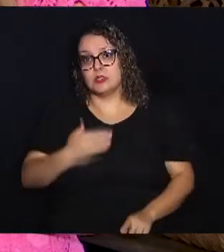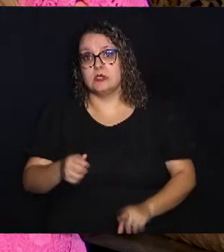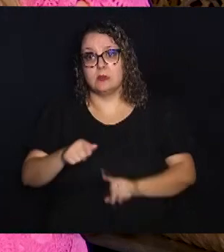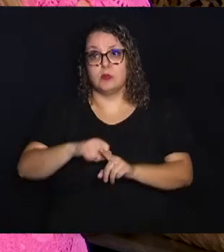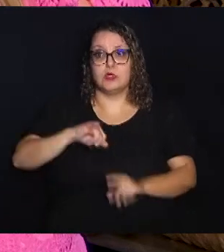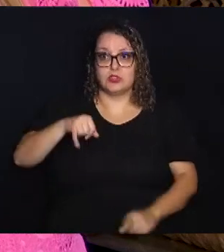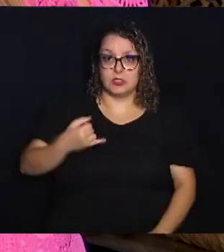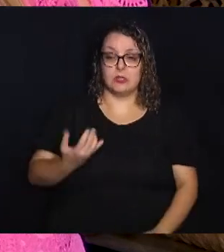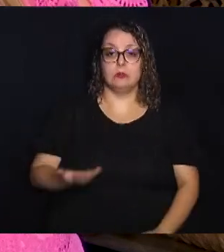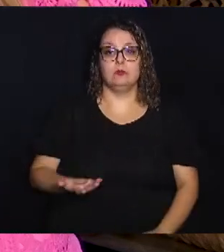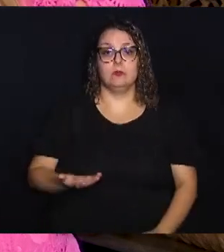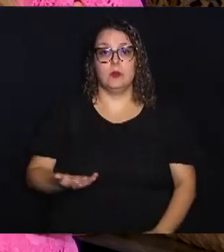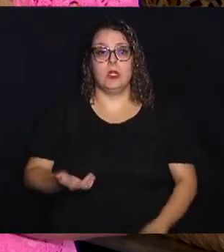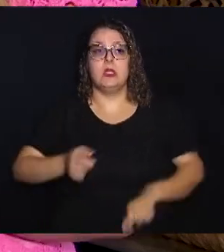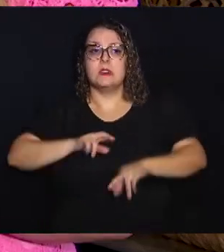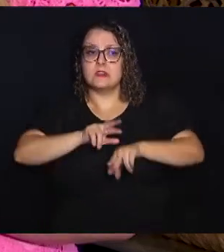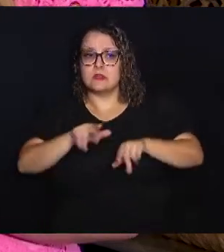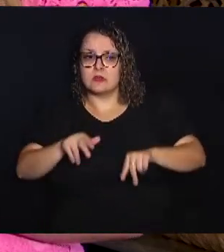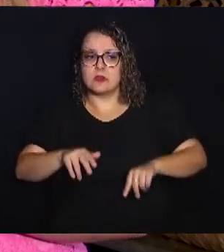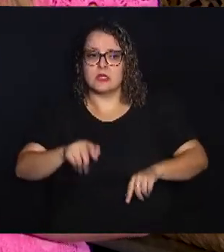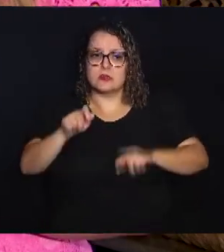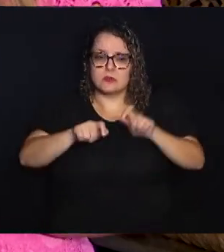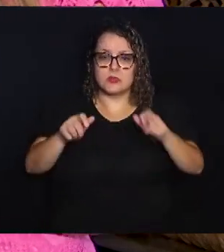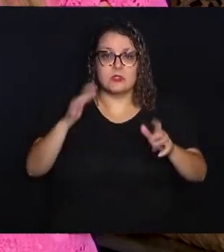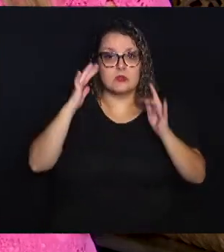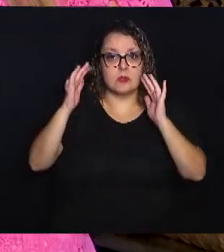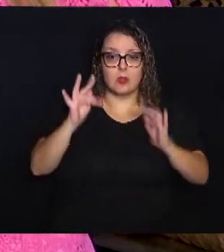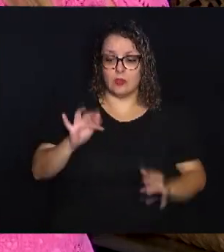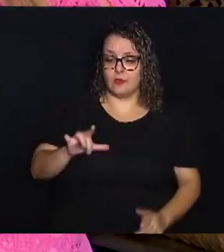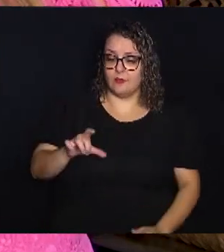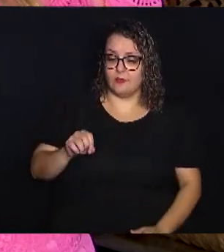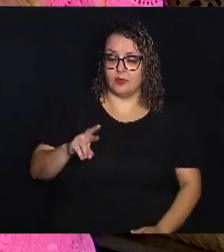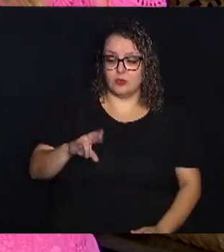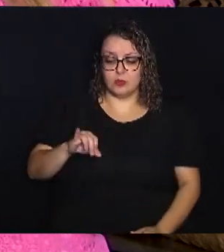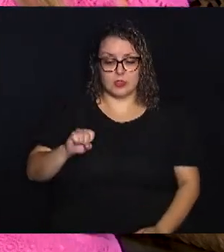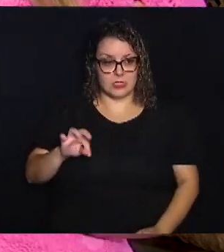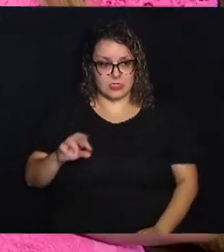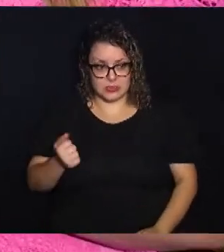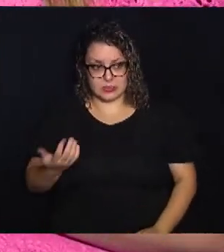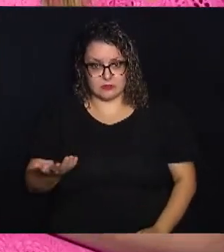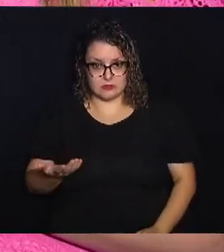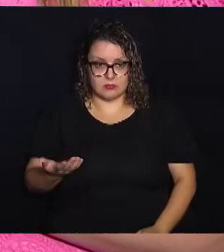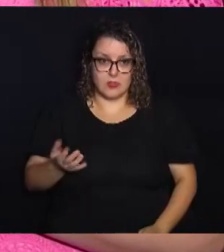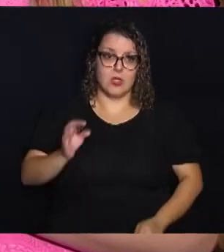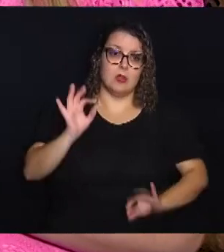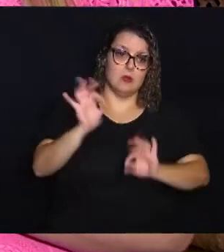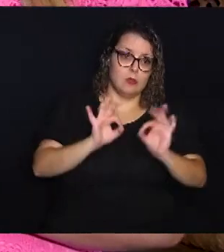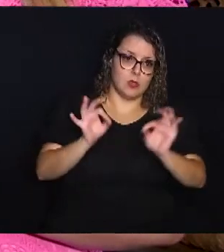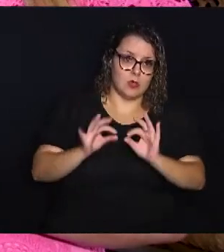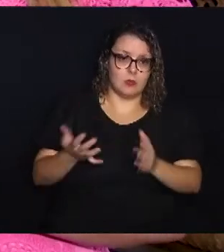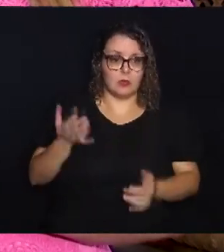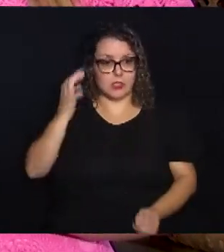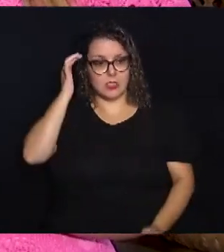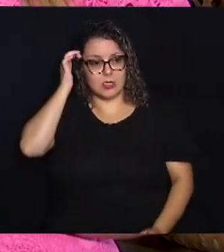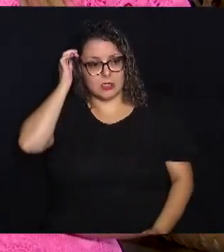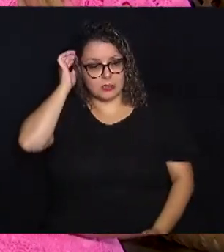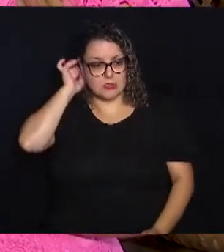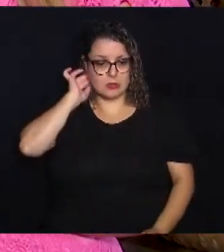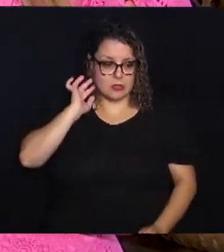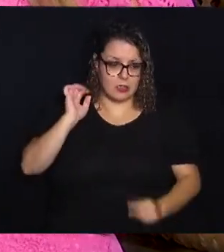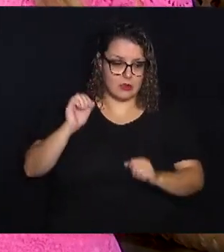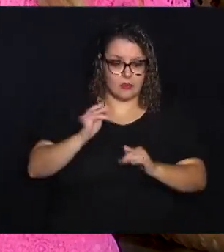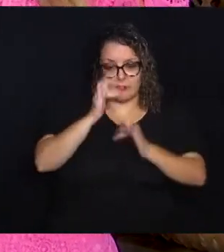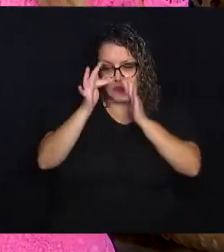janeiro. Bom, muita gente imagina que o florista acaba preparando tal,